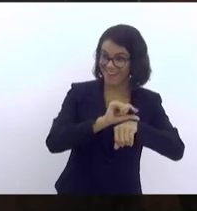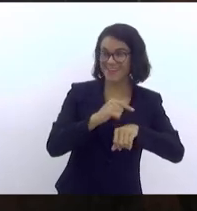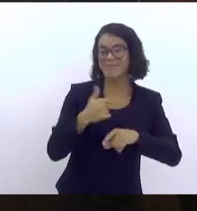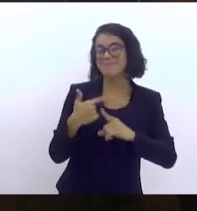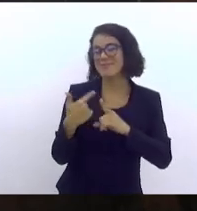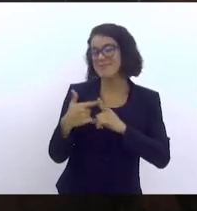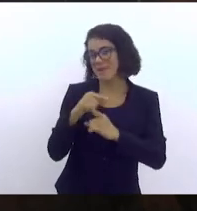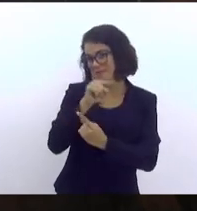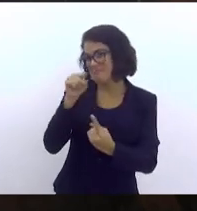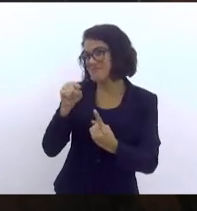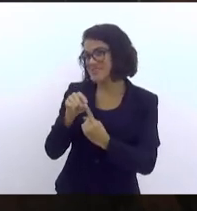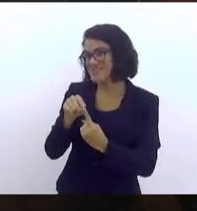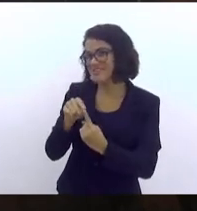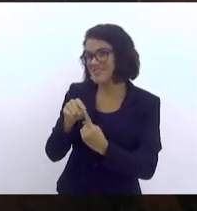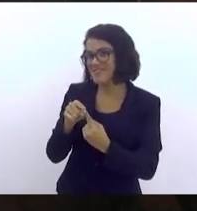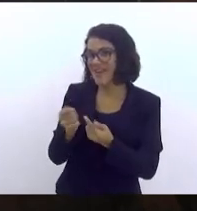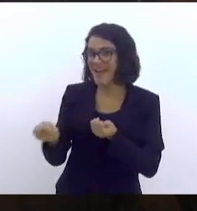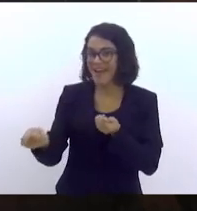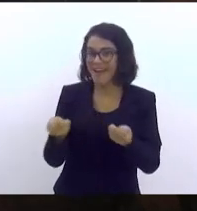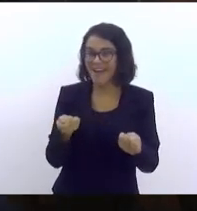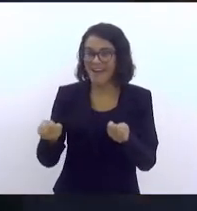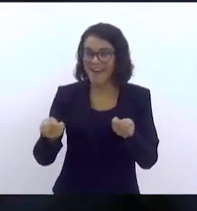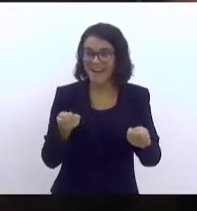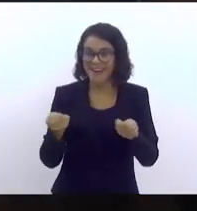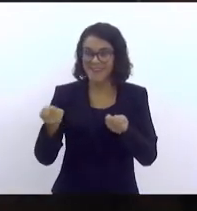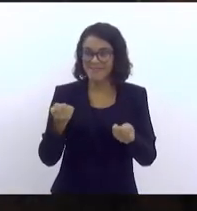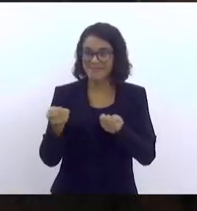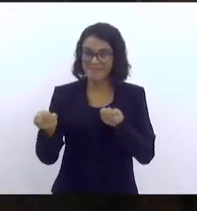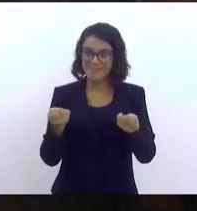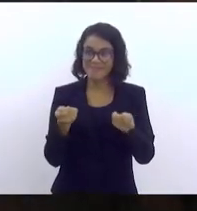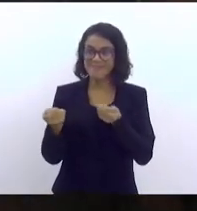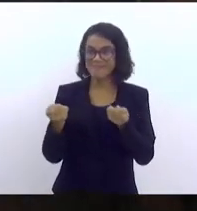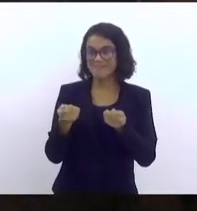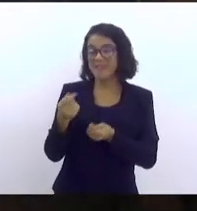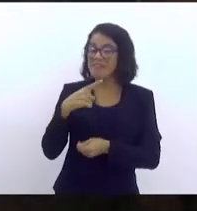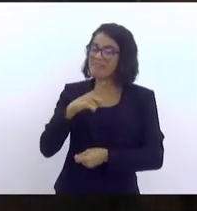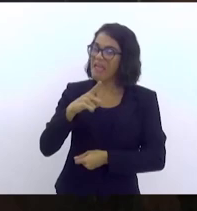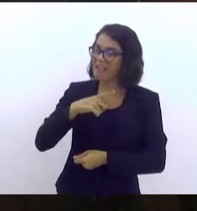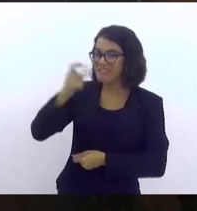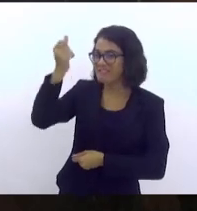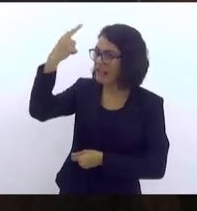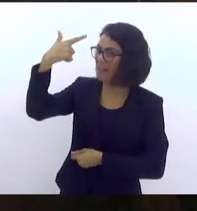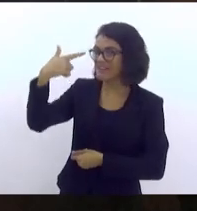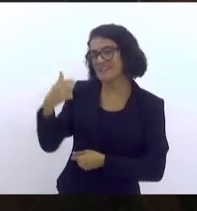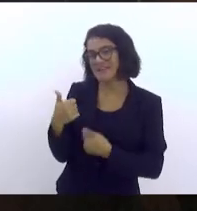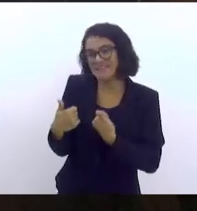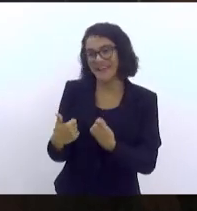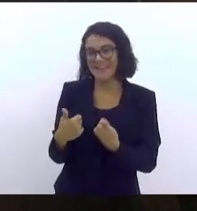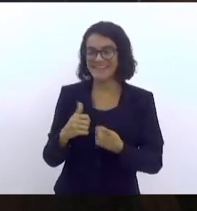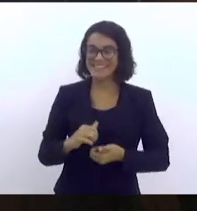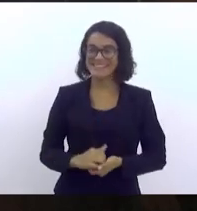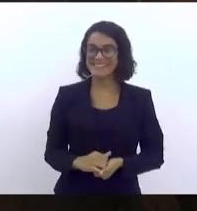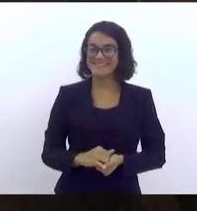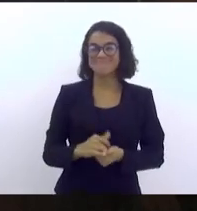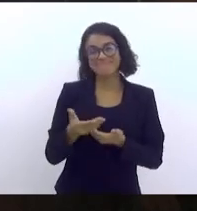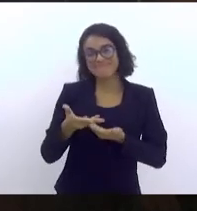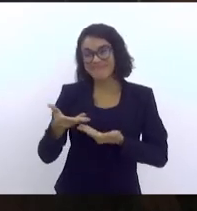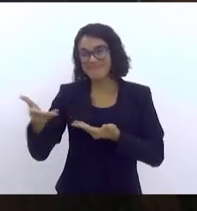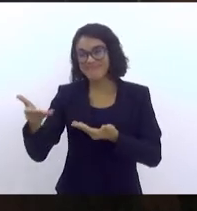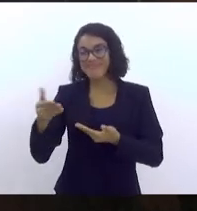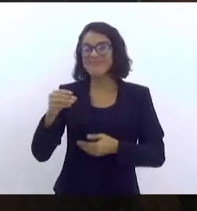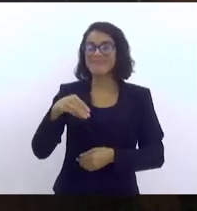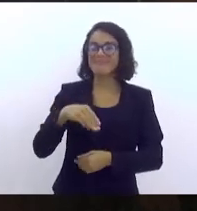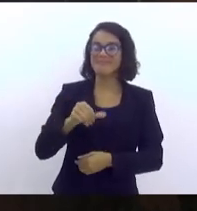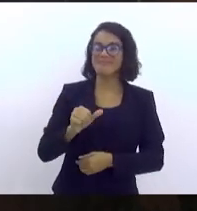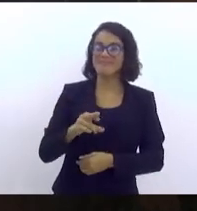para eu estar aqui é essa gente Ariane disse que eu tinha essa talento especial Então vou começar convidando a